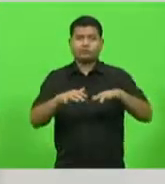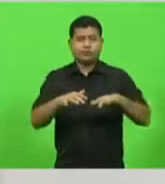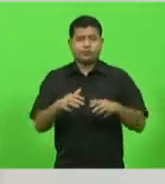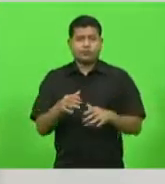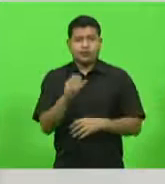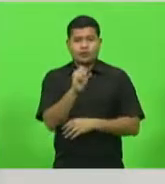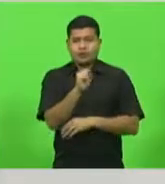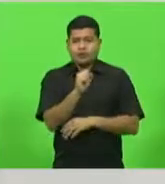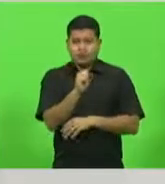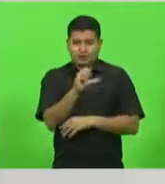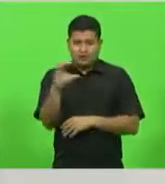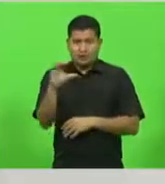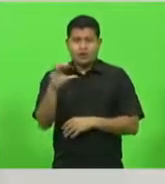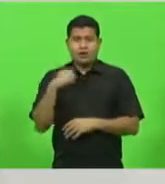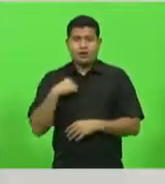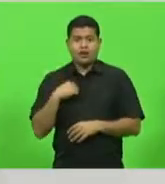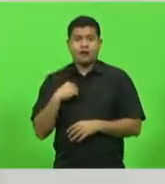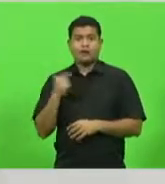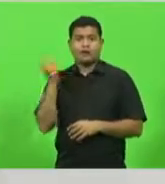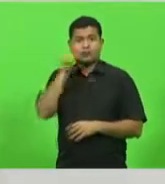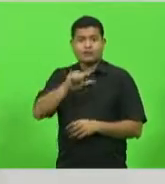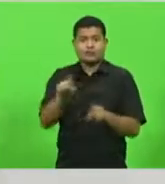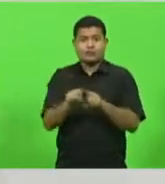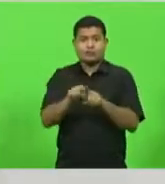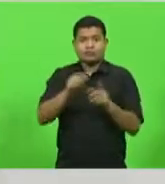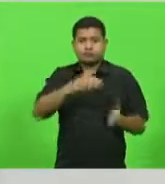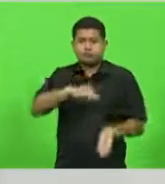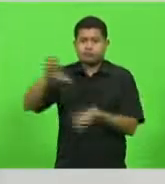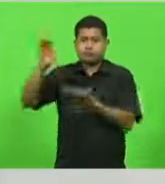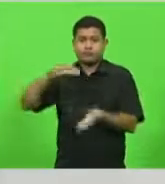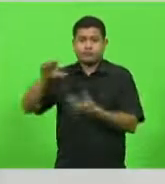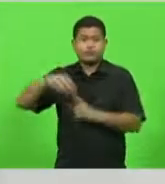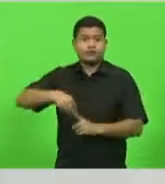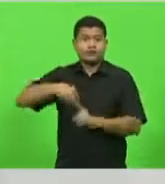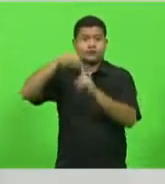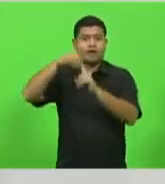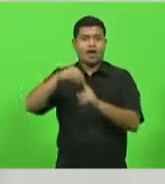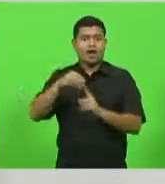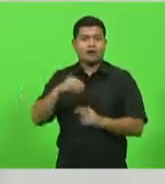novos recordes em exportação, com destaque para a carne suína.